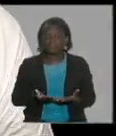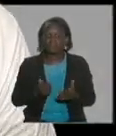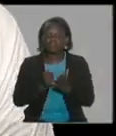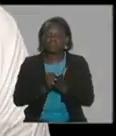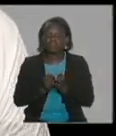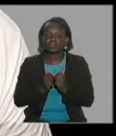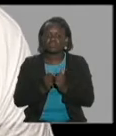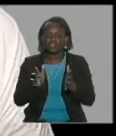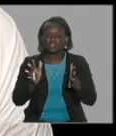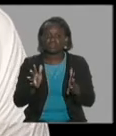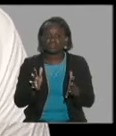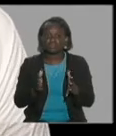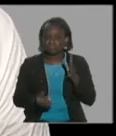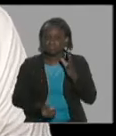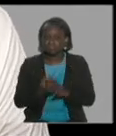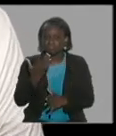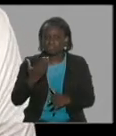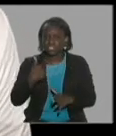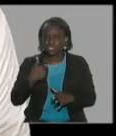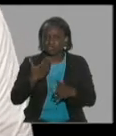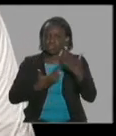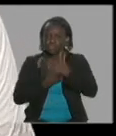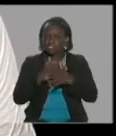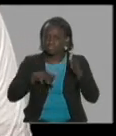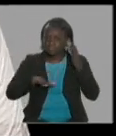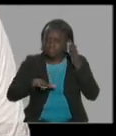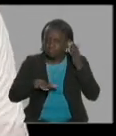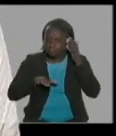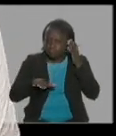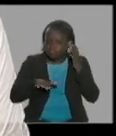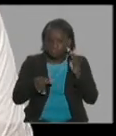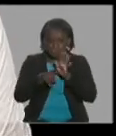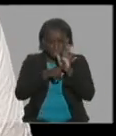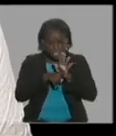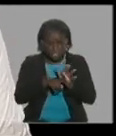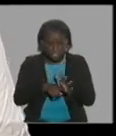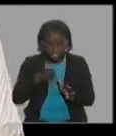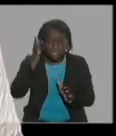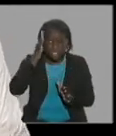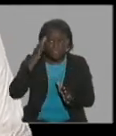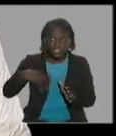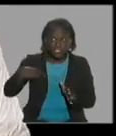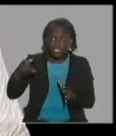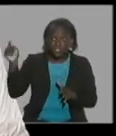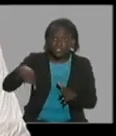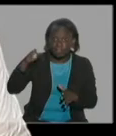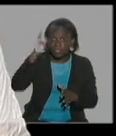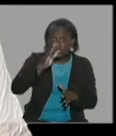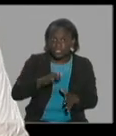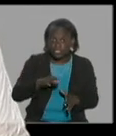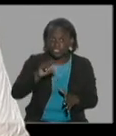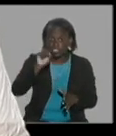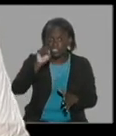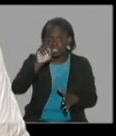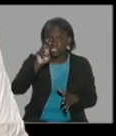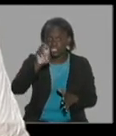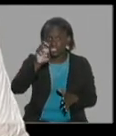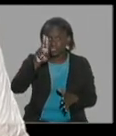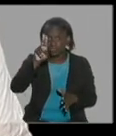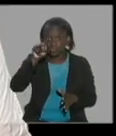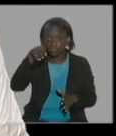Bom, surge no momento que eu, como DJ, estava ali pesquisando e sabia que o filho dele ia vir para o Brasil pela primeira vez, o Sheun,